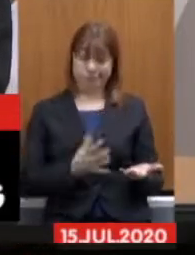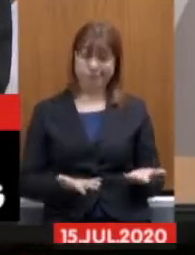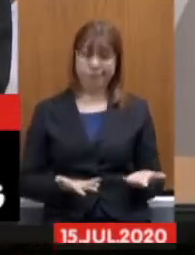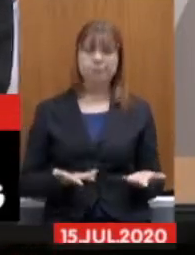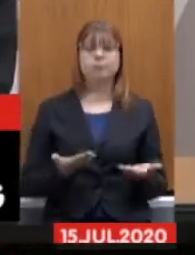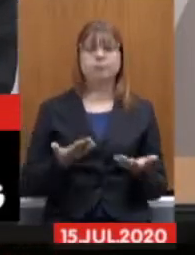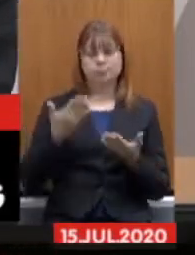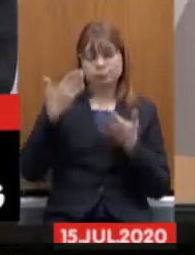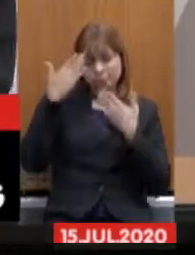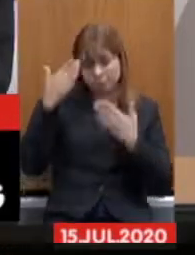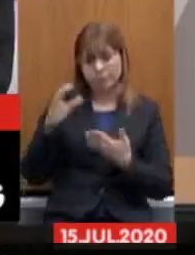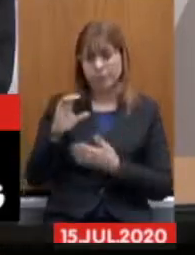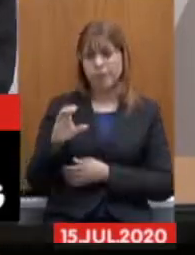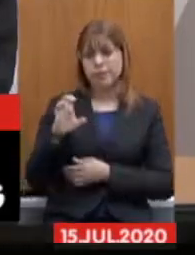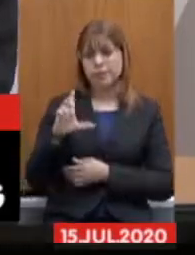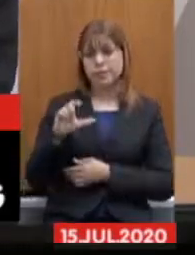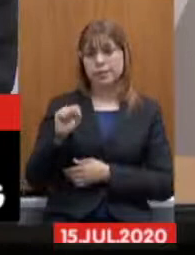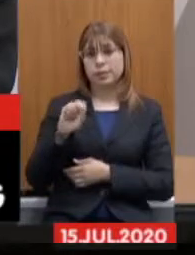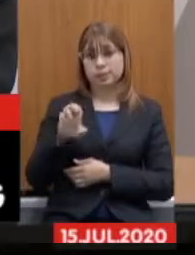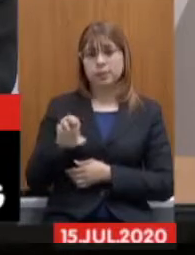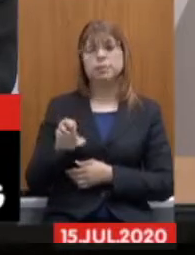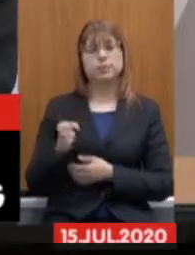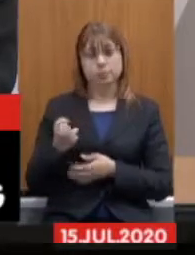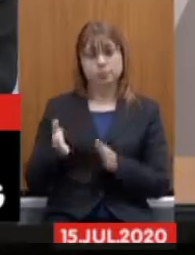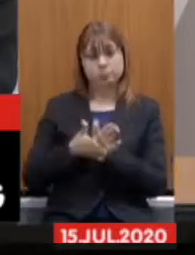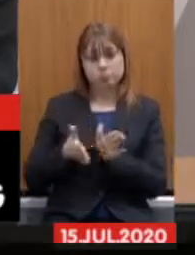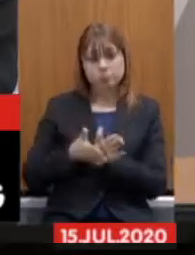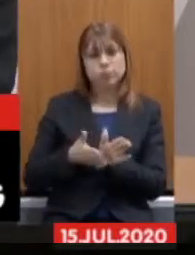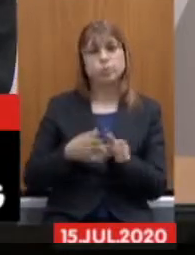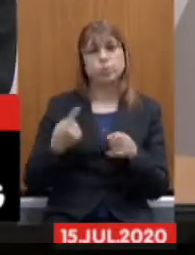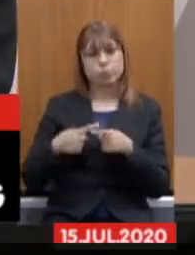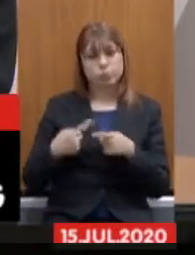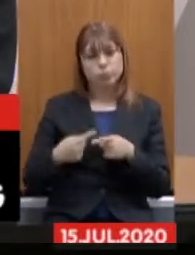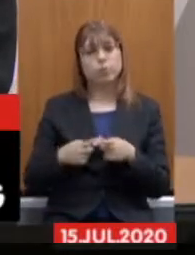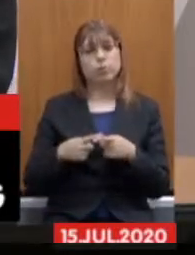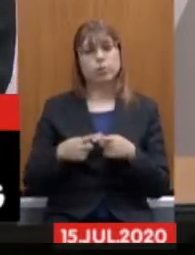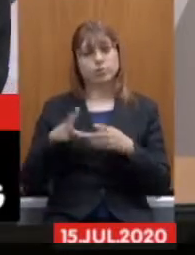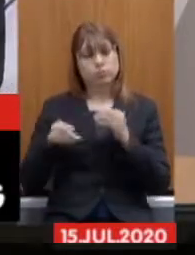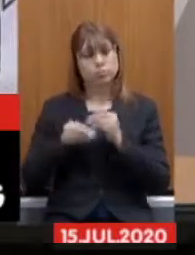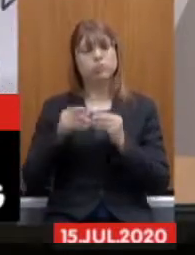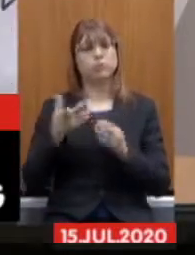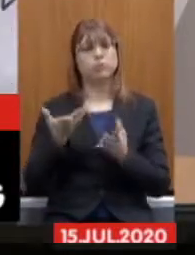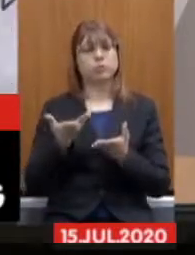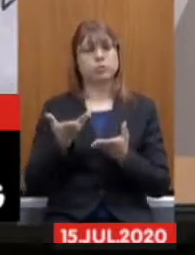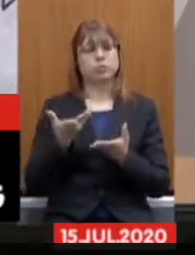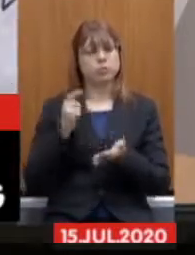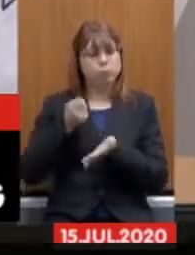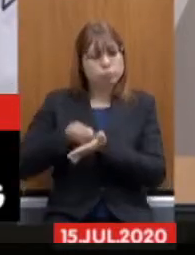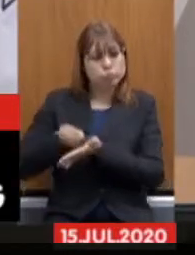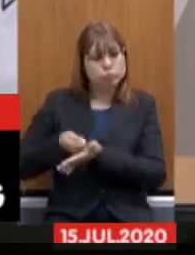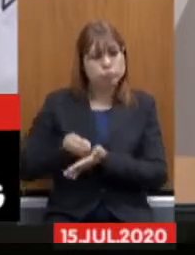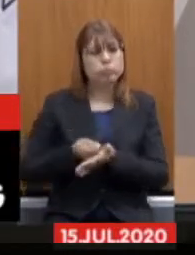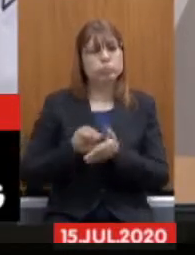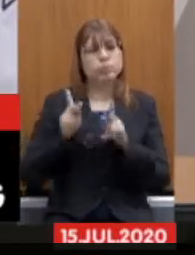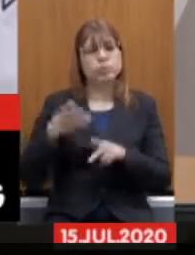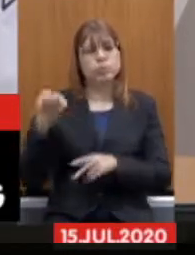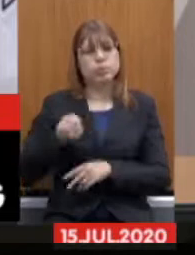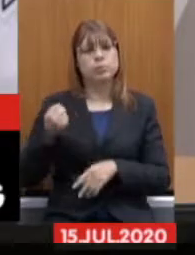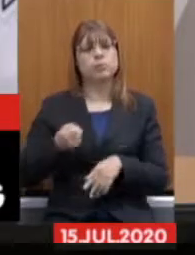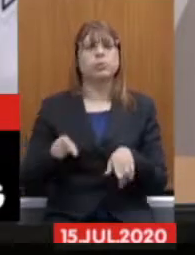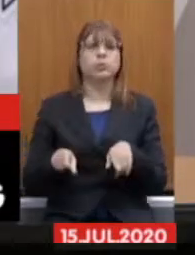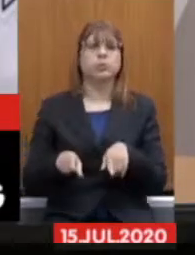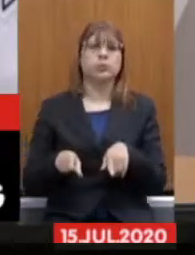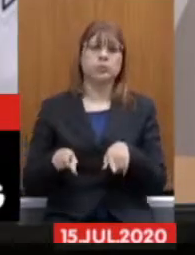cabeçando aí uma emenda supressiva dessa questão inclusive dessa questão também de cobrar dos inativos e pensionistas